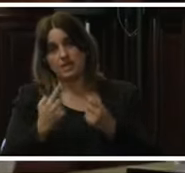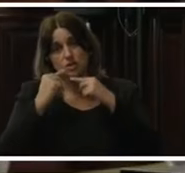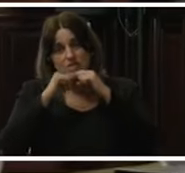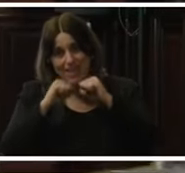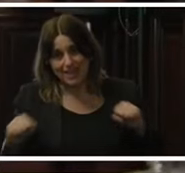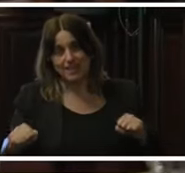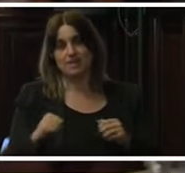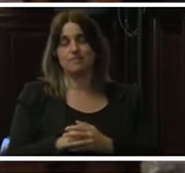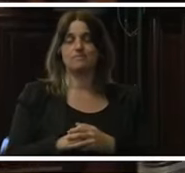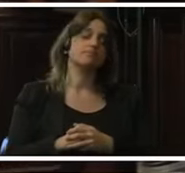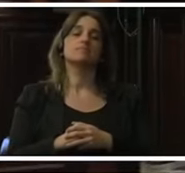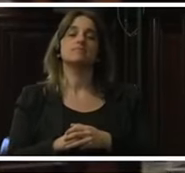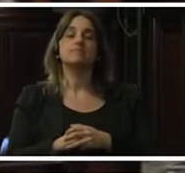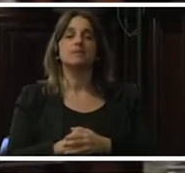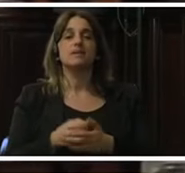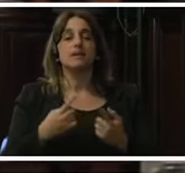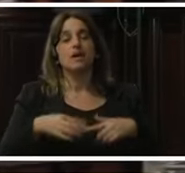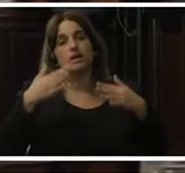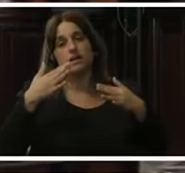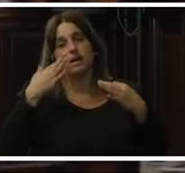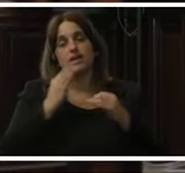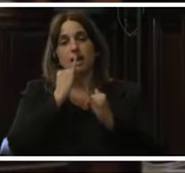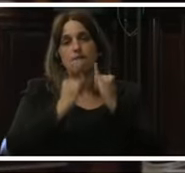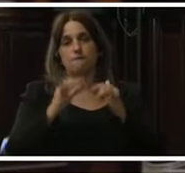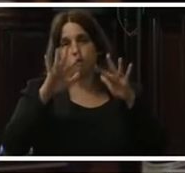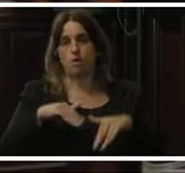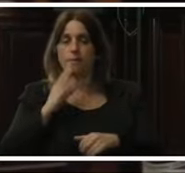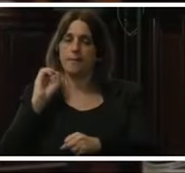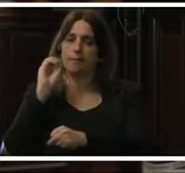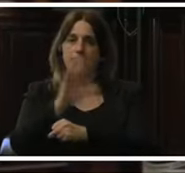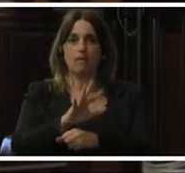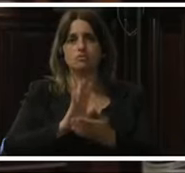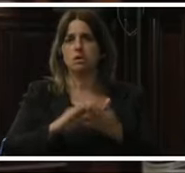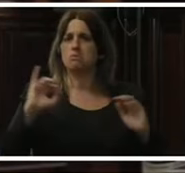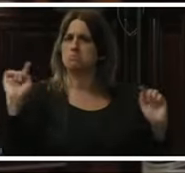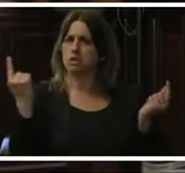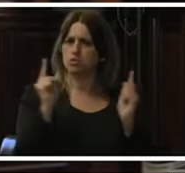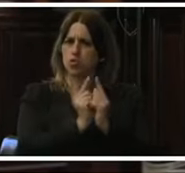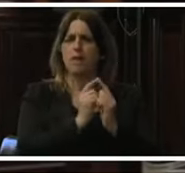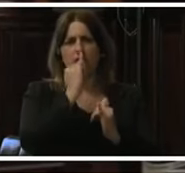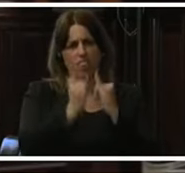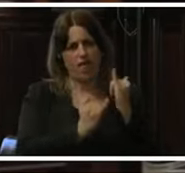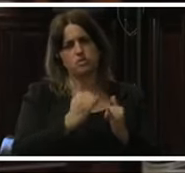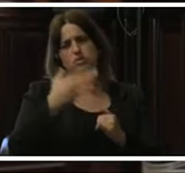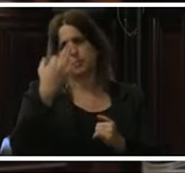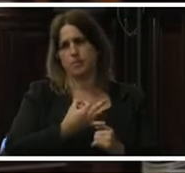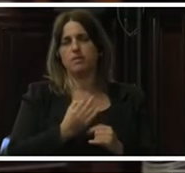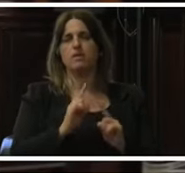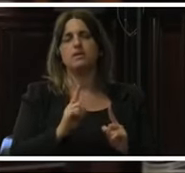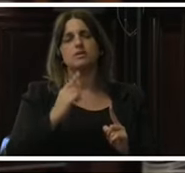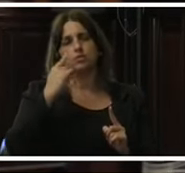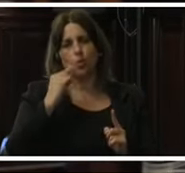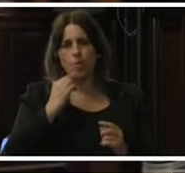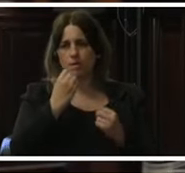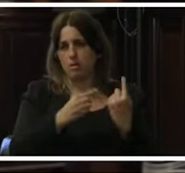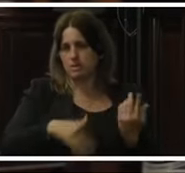nuno informa que a gente enviou no resumo ele traz dados mais apurados sobre essa situação de modo especial na região